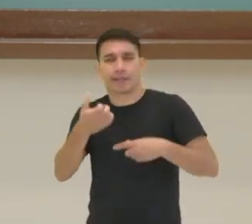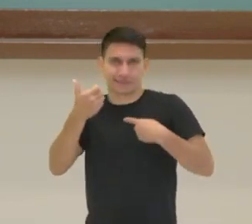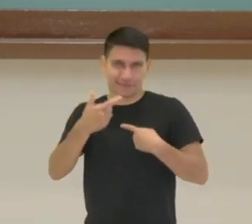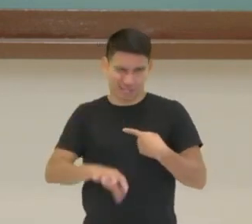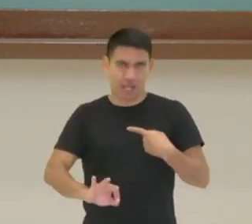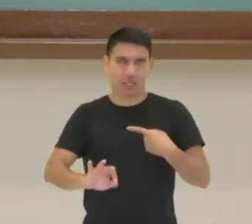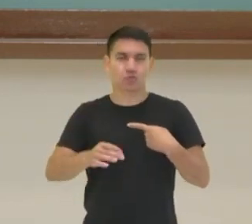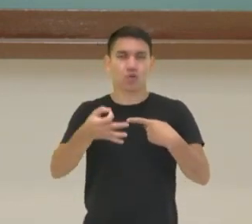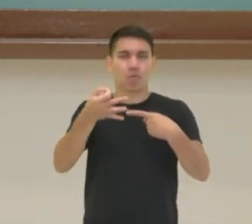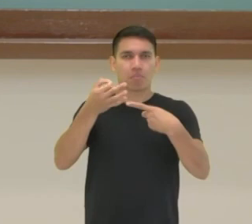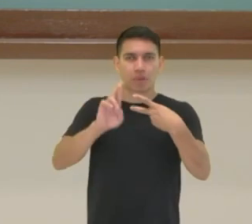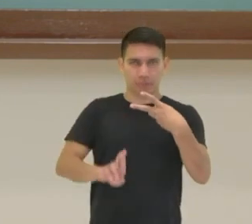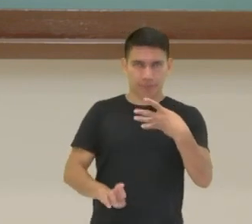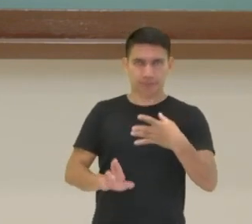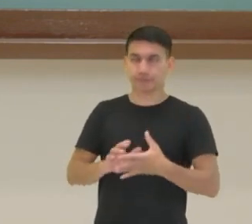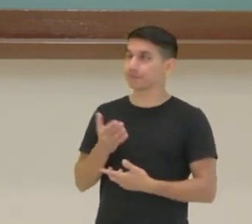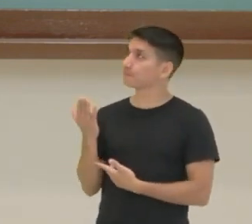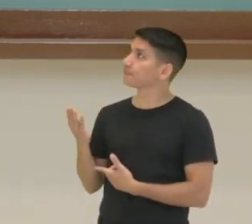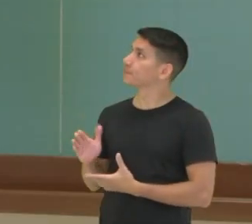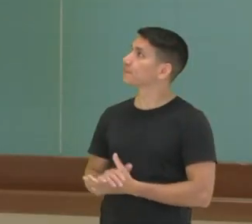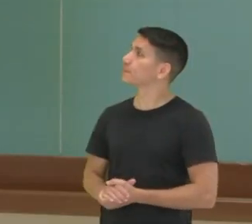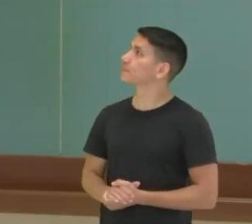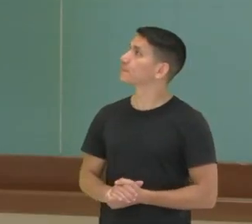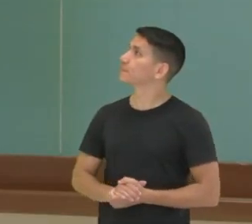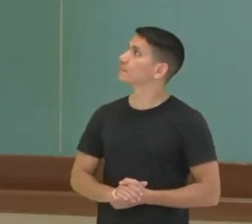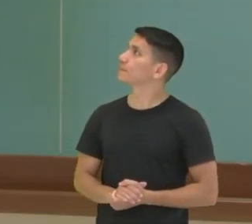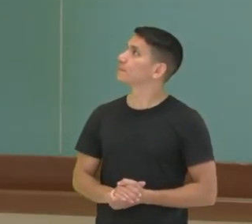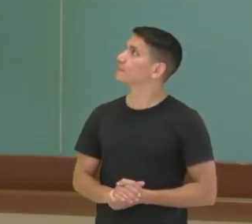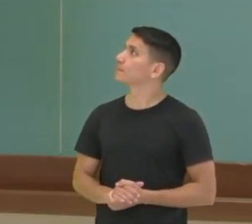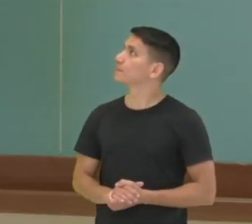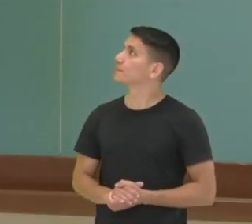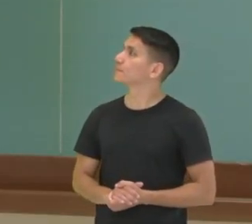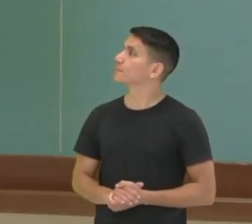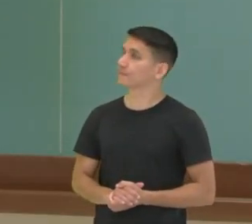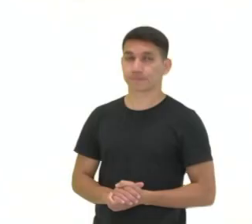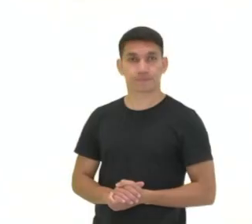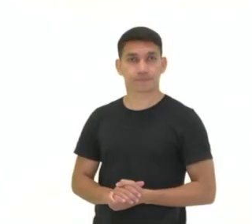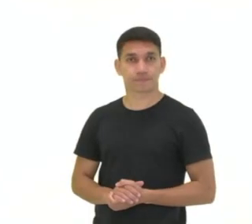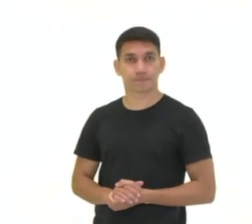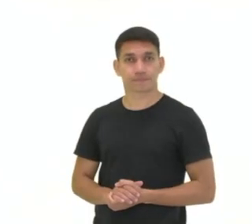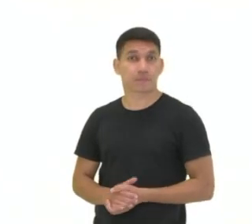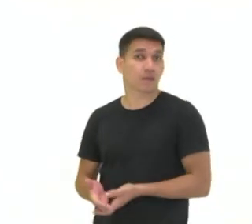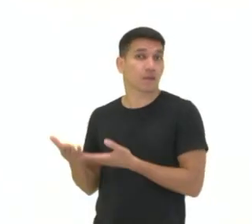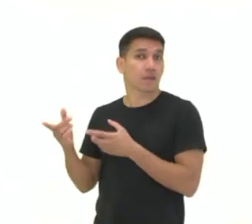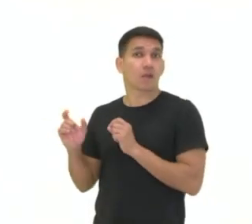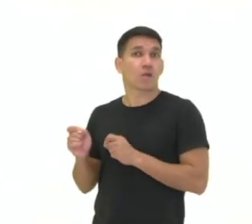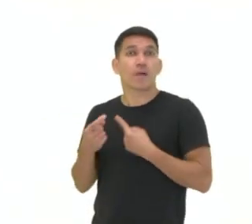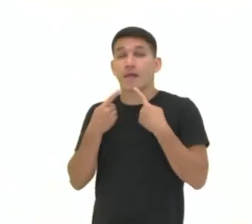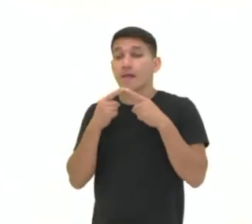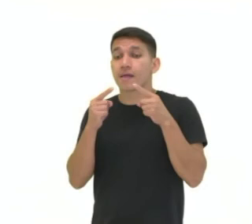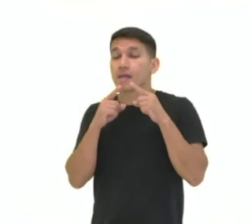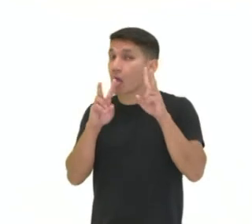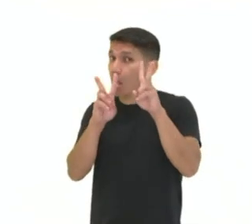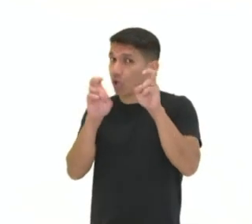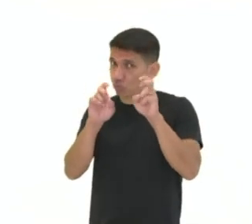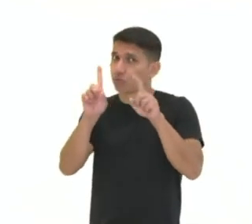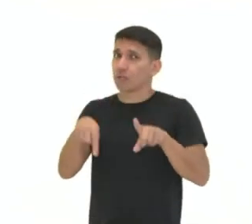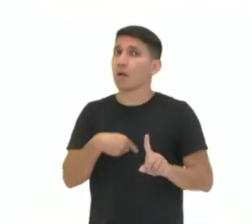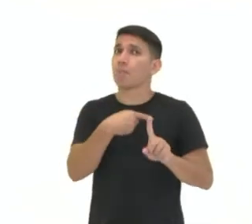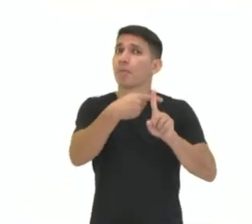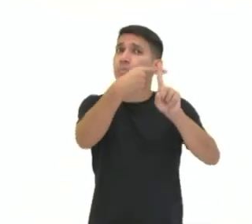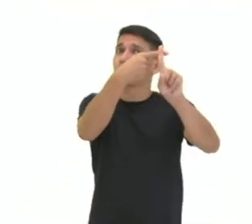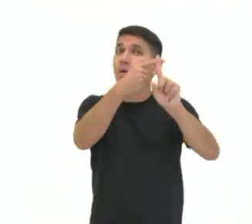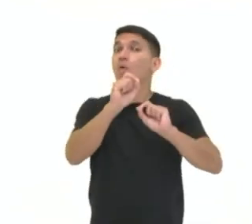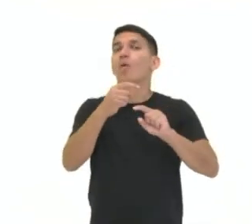acertaram então a resposta. Vejamos aqui comigo. Então olha lá. Então a crítica aqui é positiva, gente.